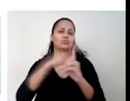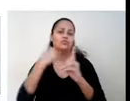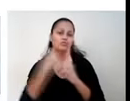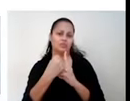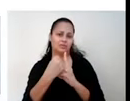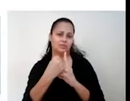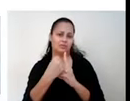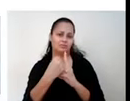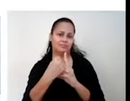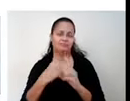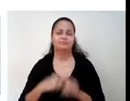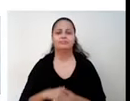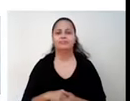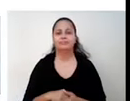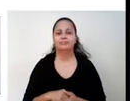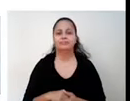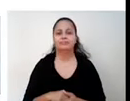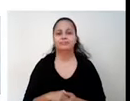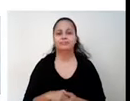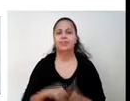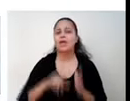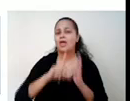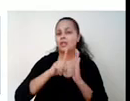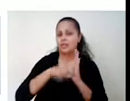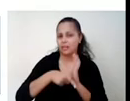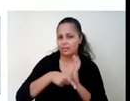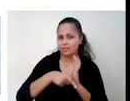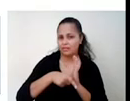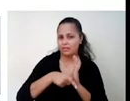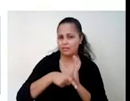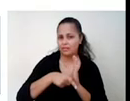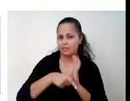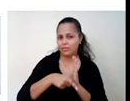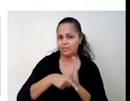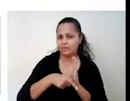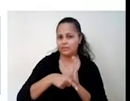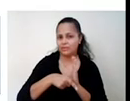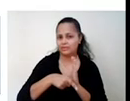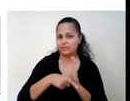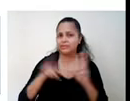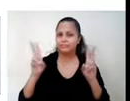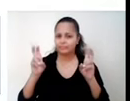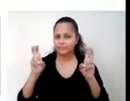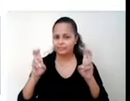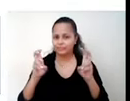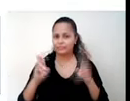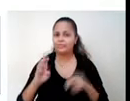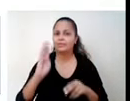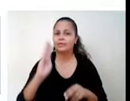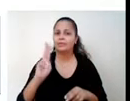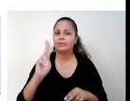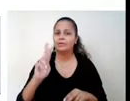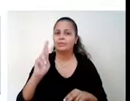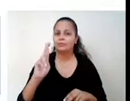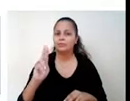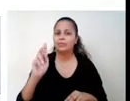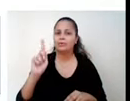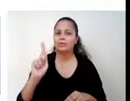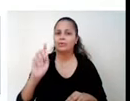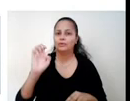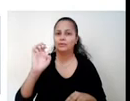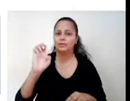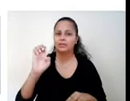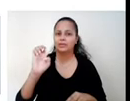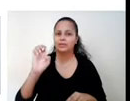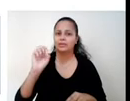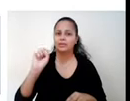sociedade medieval. Ok? Ao longo do tempo, o termo burguesia, derivado então de burgos,